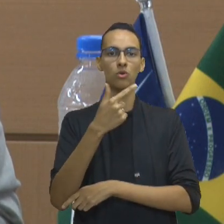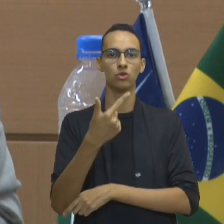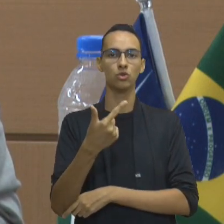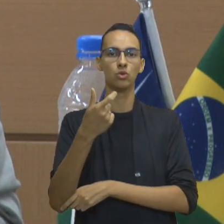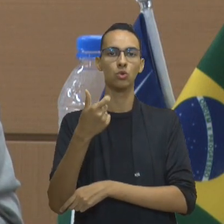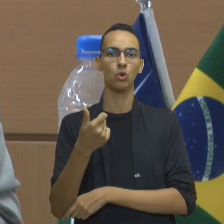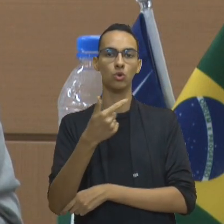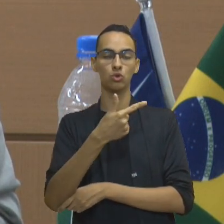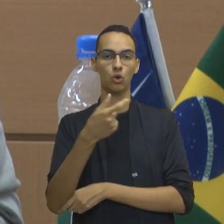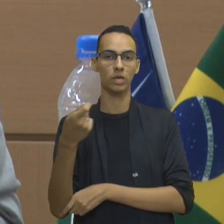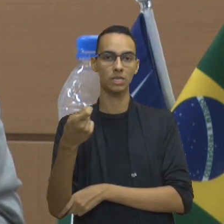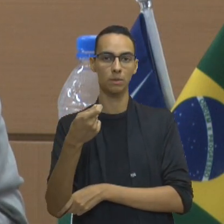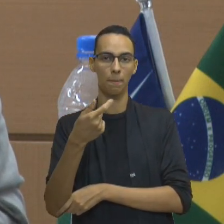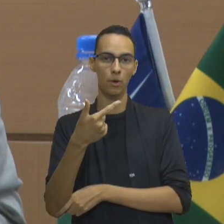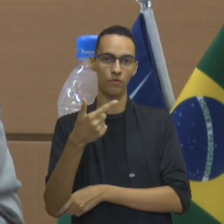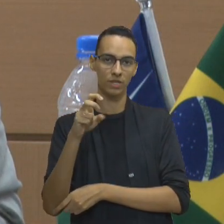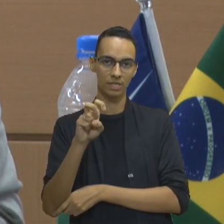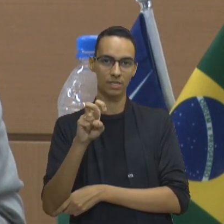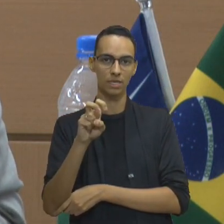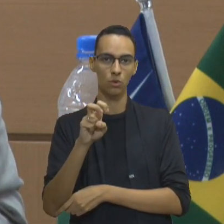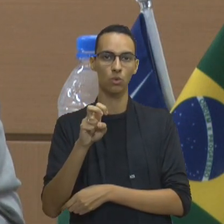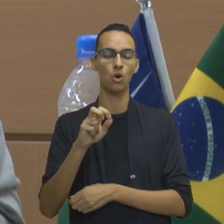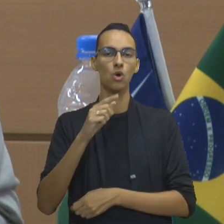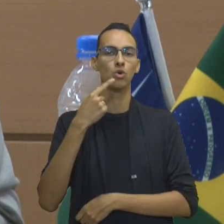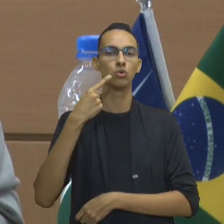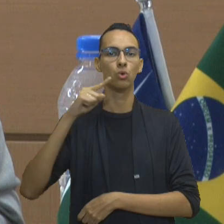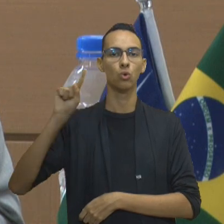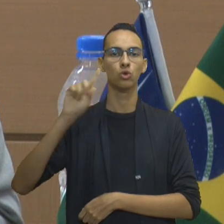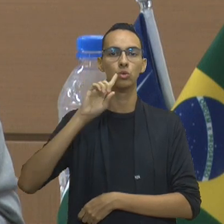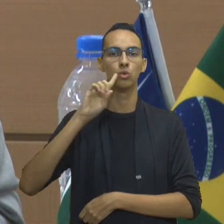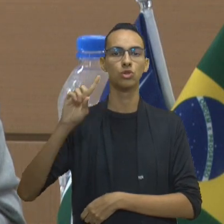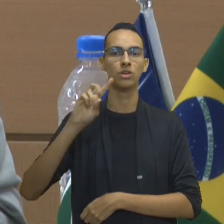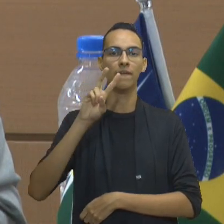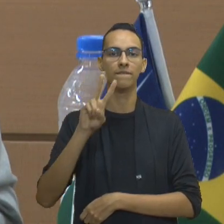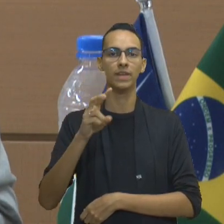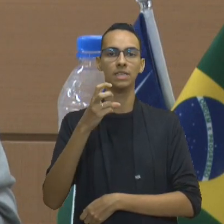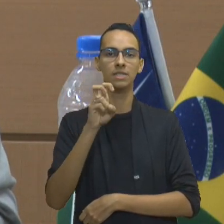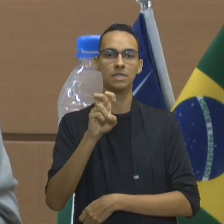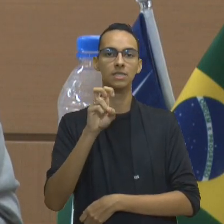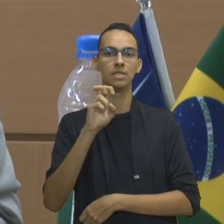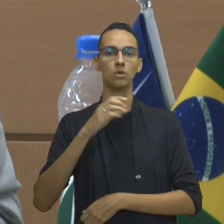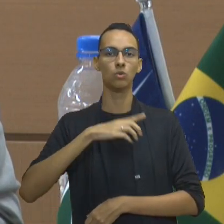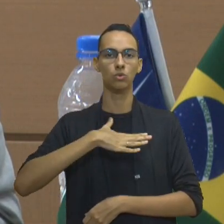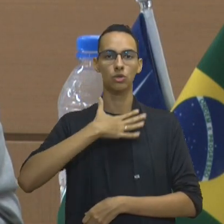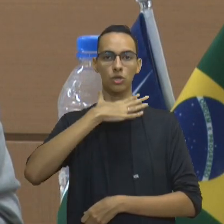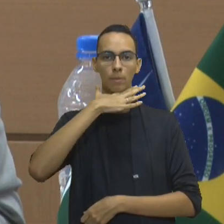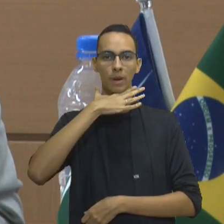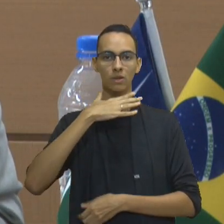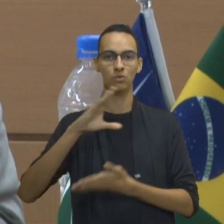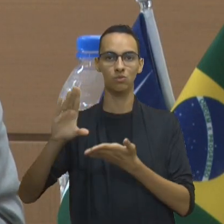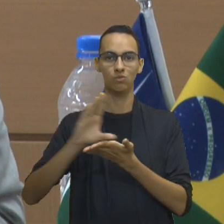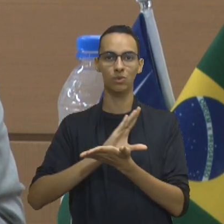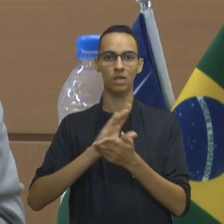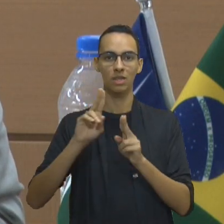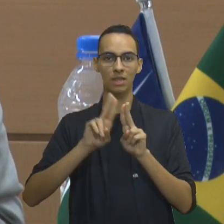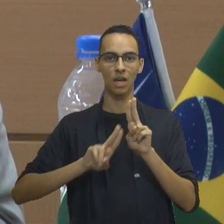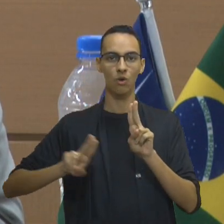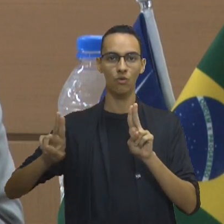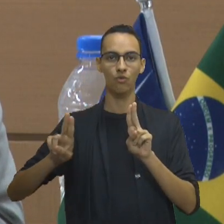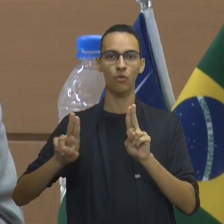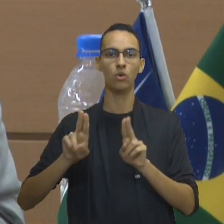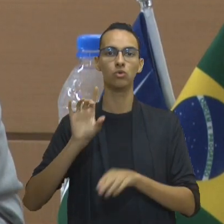último dia 21 de março, expôs um cenário crítico. O orçamento da UFO será de